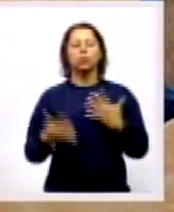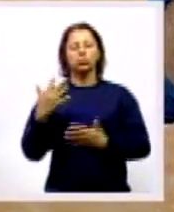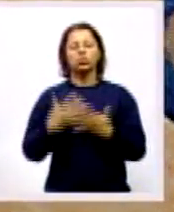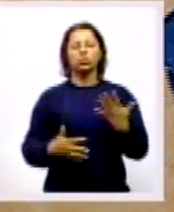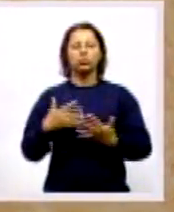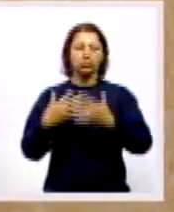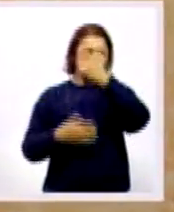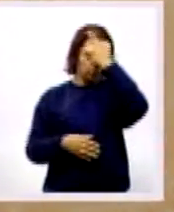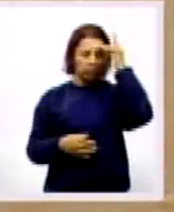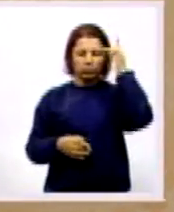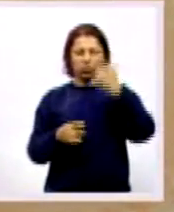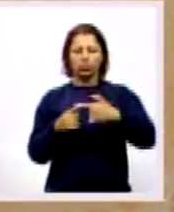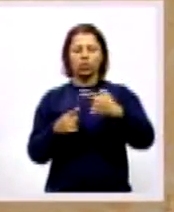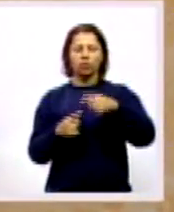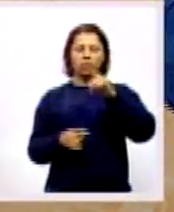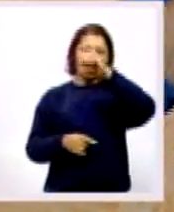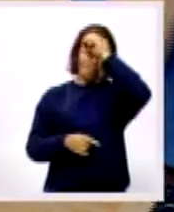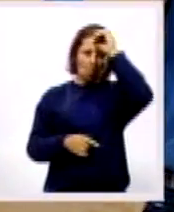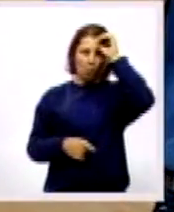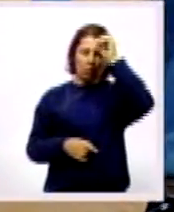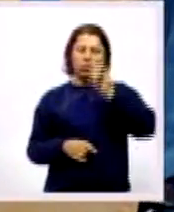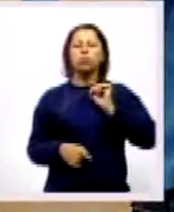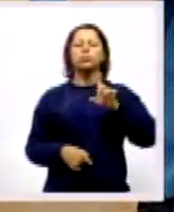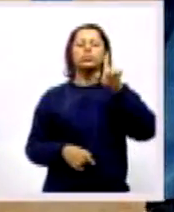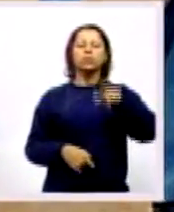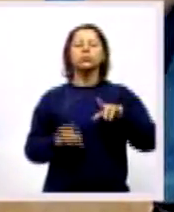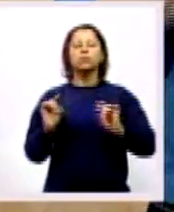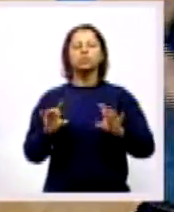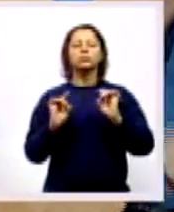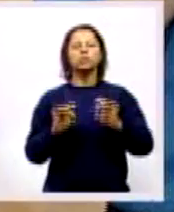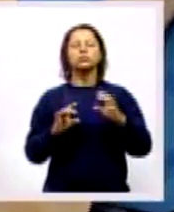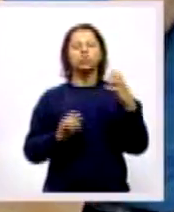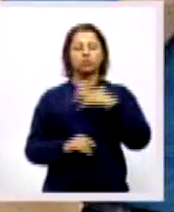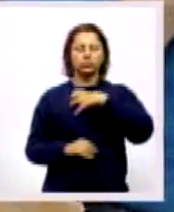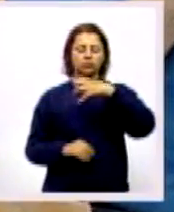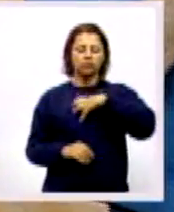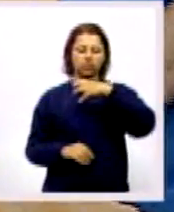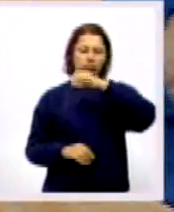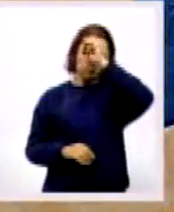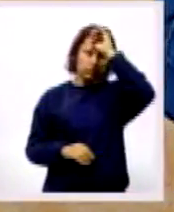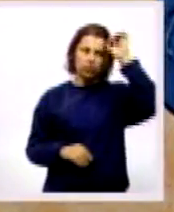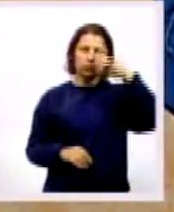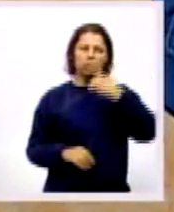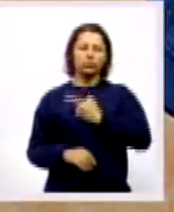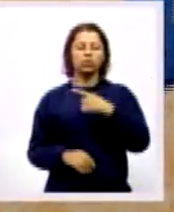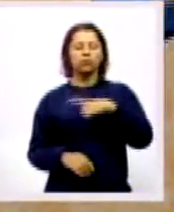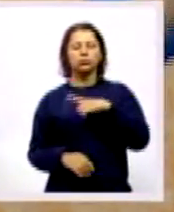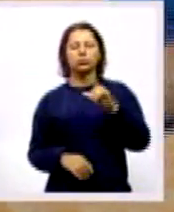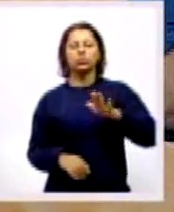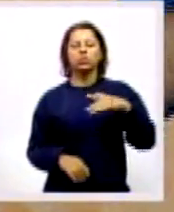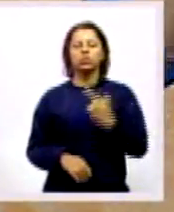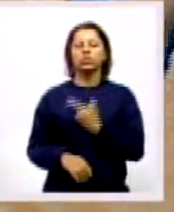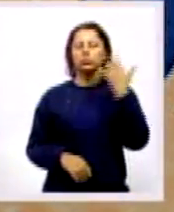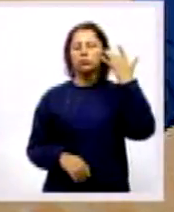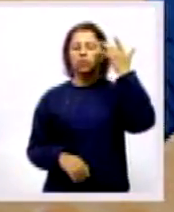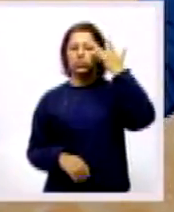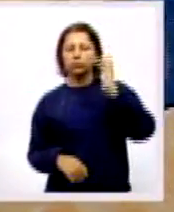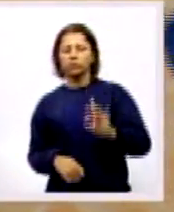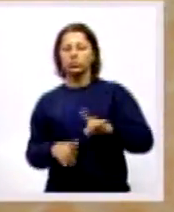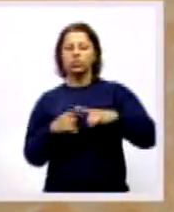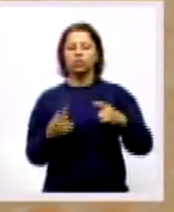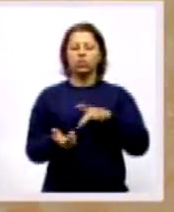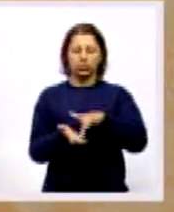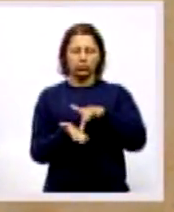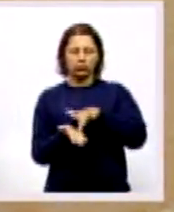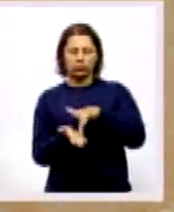partir da sua ignorância? E qual que é o principal ato de ignorância que nas vidas nós podemos ter? É quando a gente não sabe e finge que